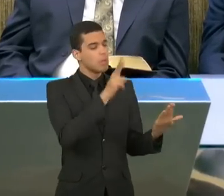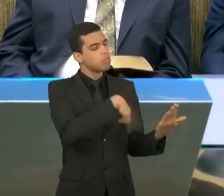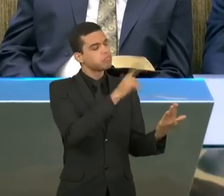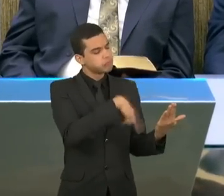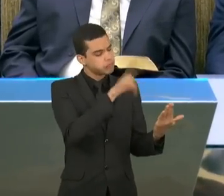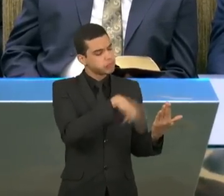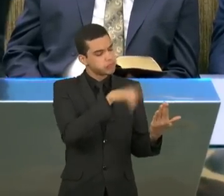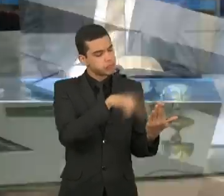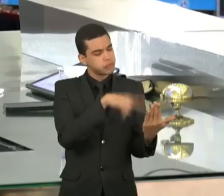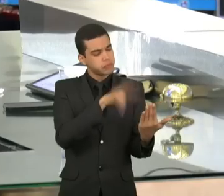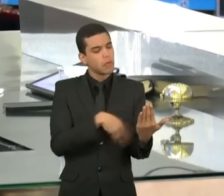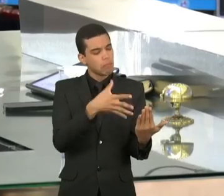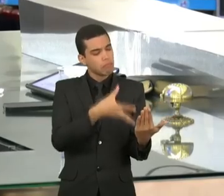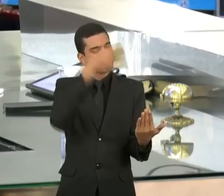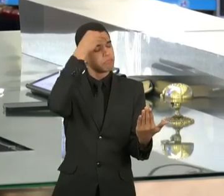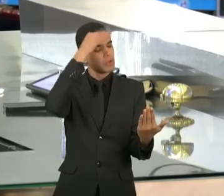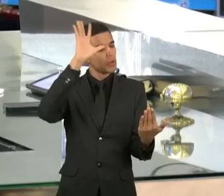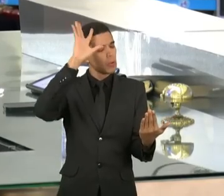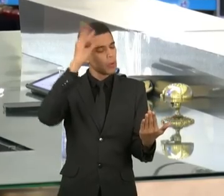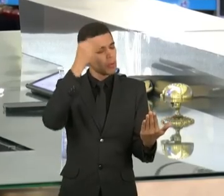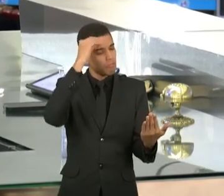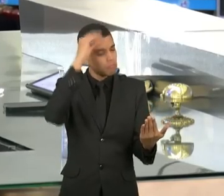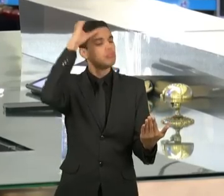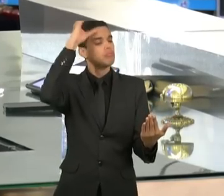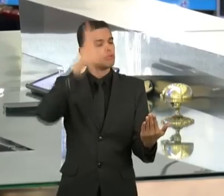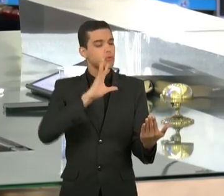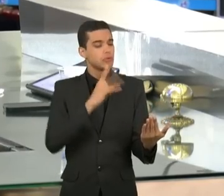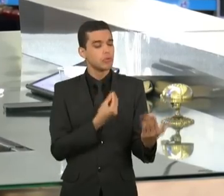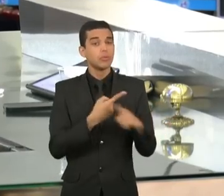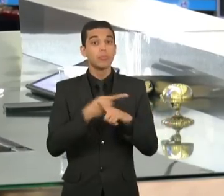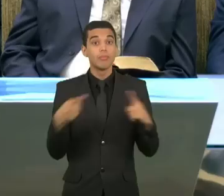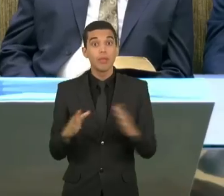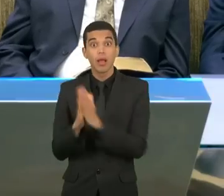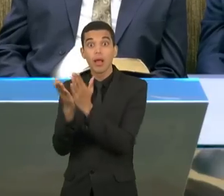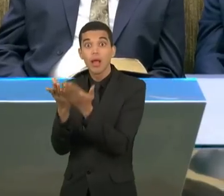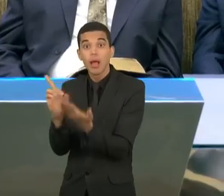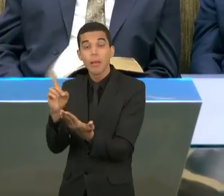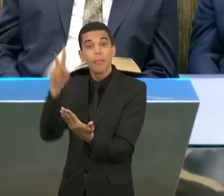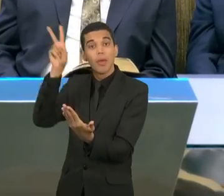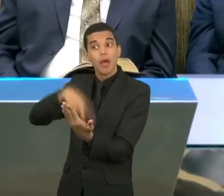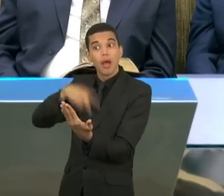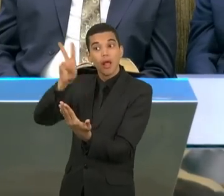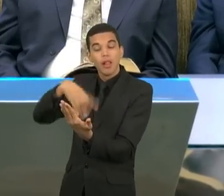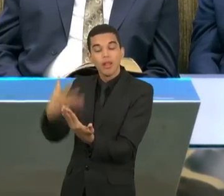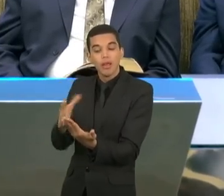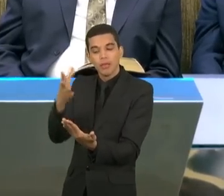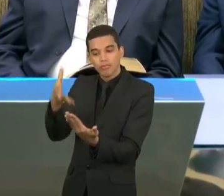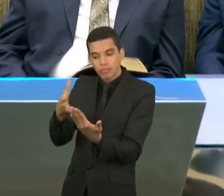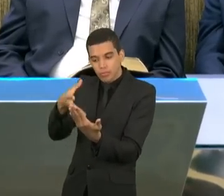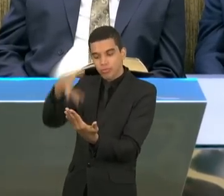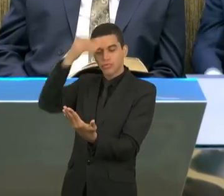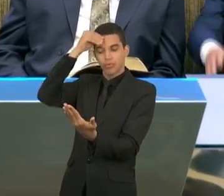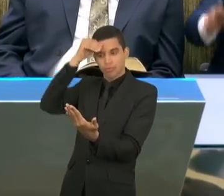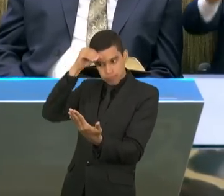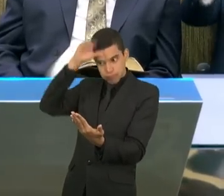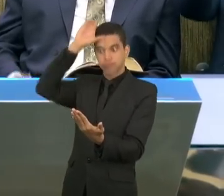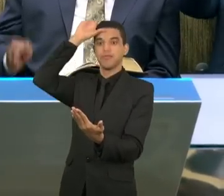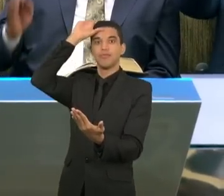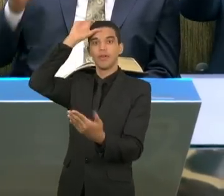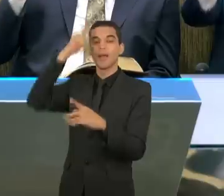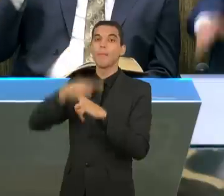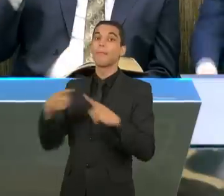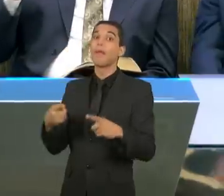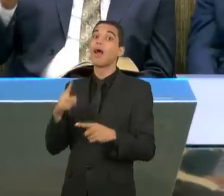coração. Mas quando você vê a palavra, você entende tudo e sai cheio, cheio